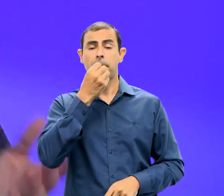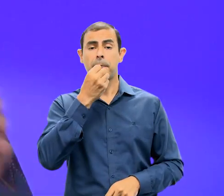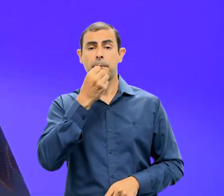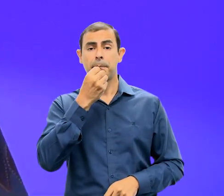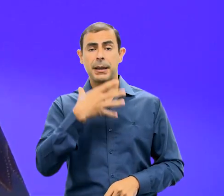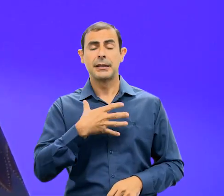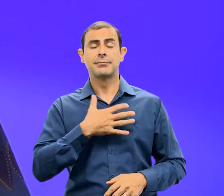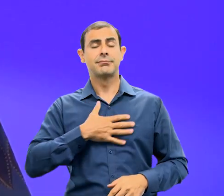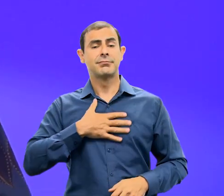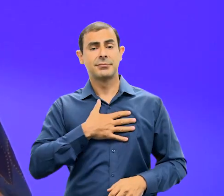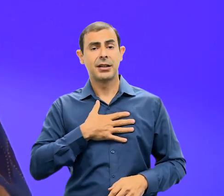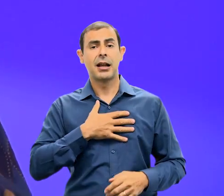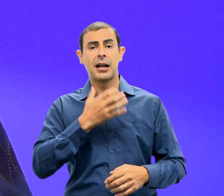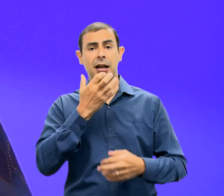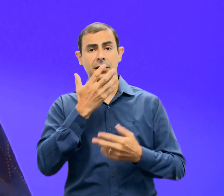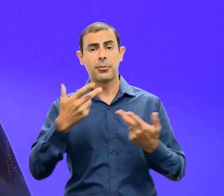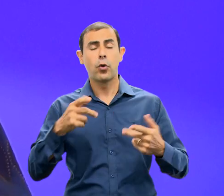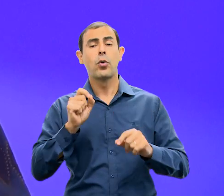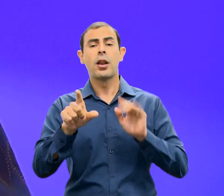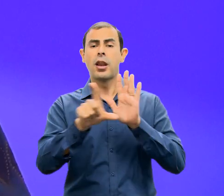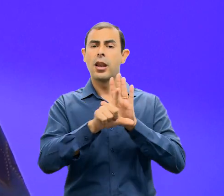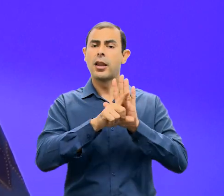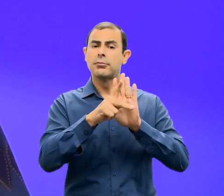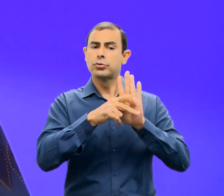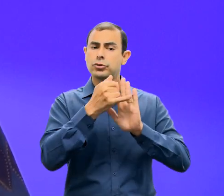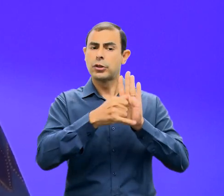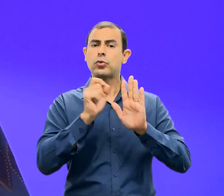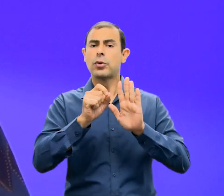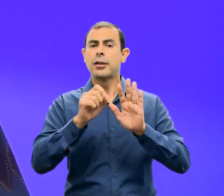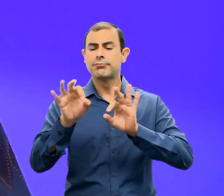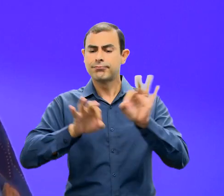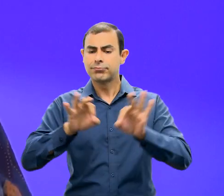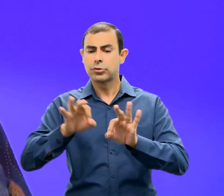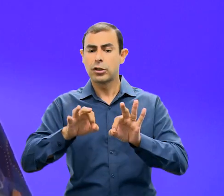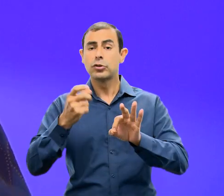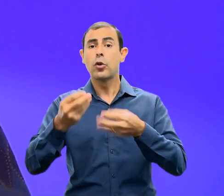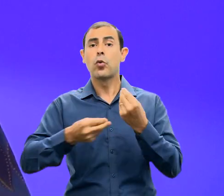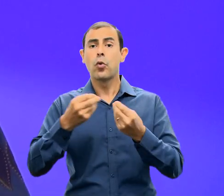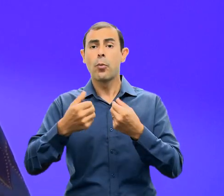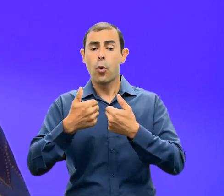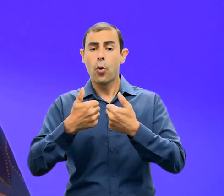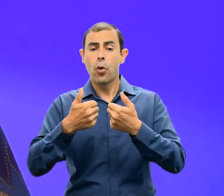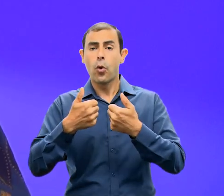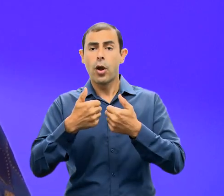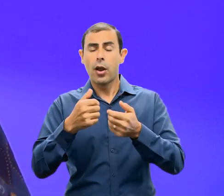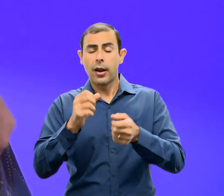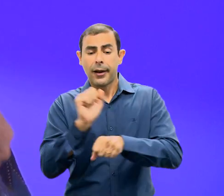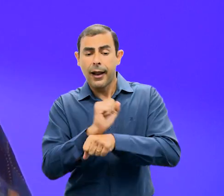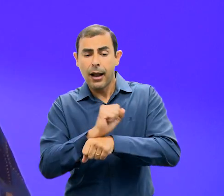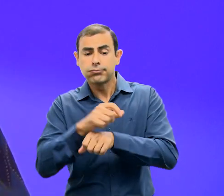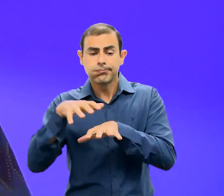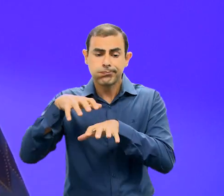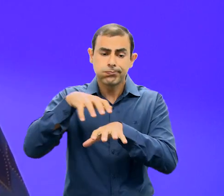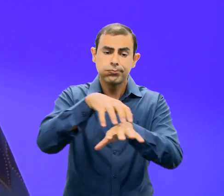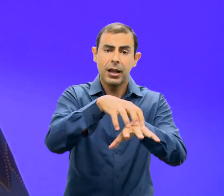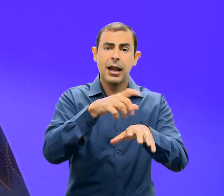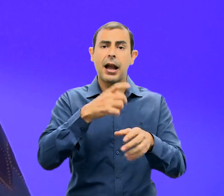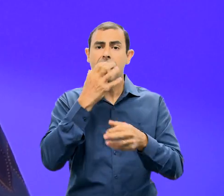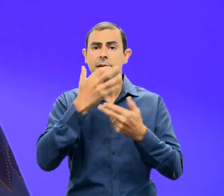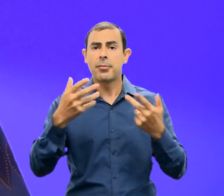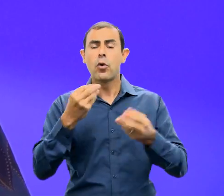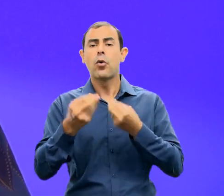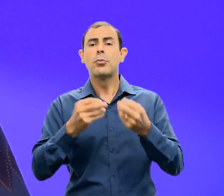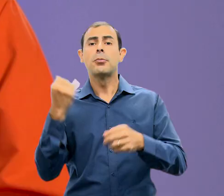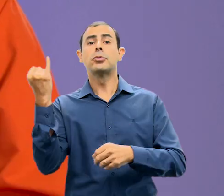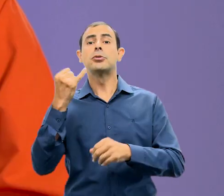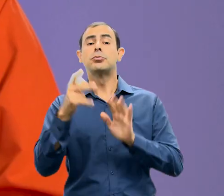projeto de lei da Prada, para regulamentar o transporte de animais aqui em Campo Grande. Como é que tem funcionado esse projeto de lei e a importância dele